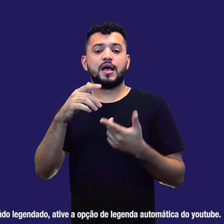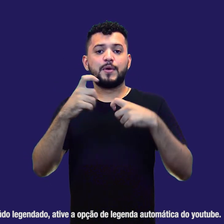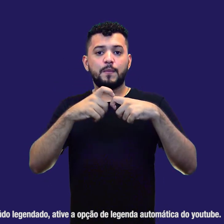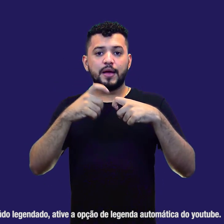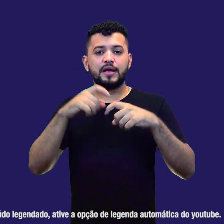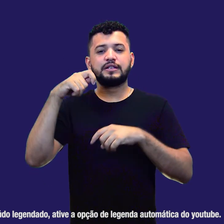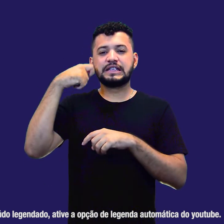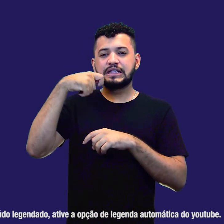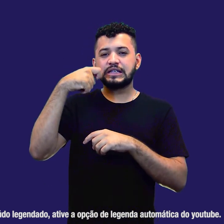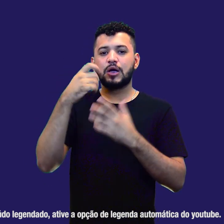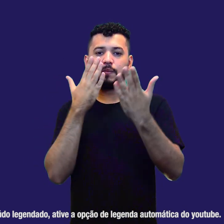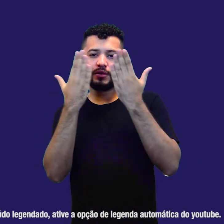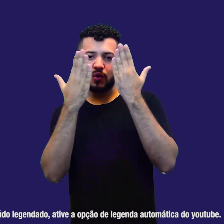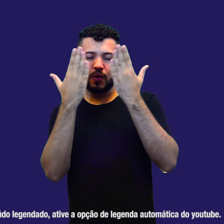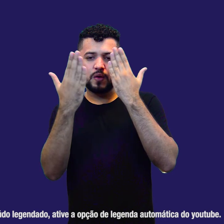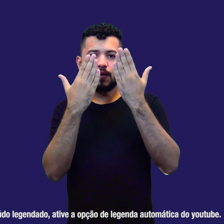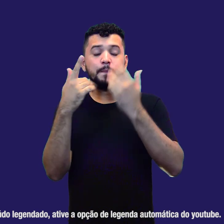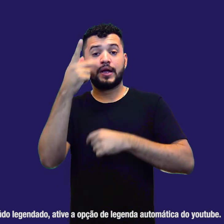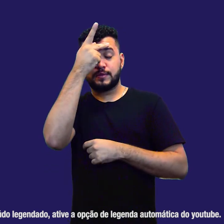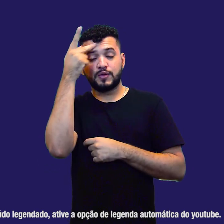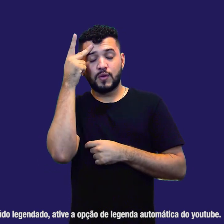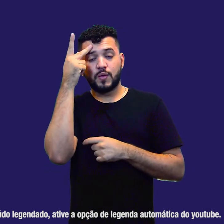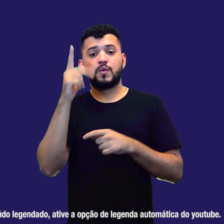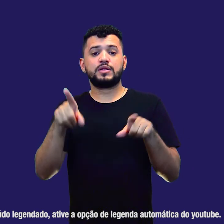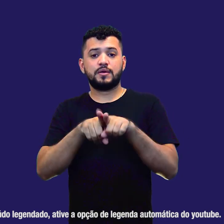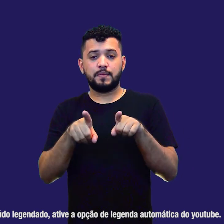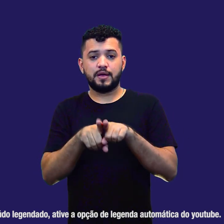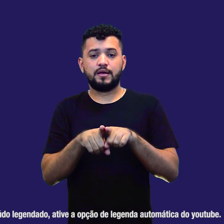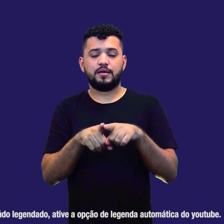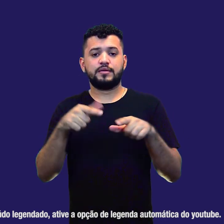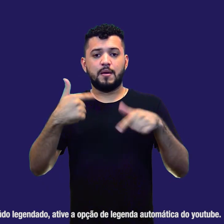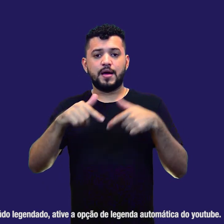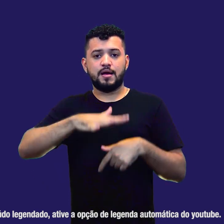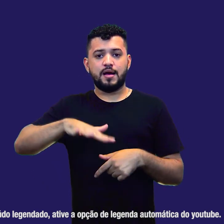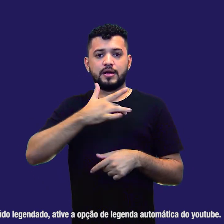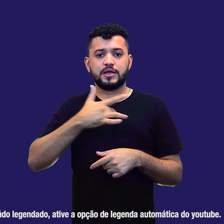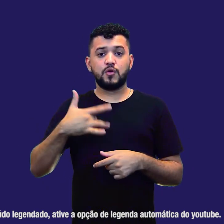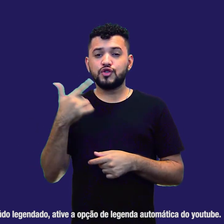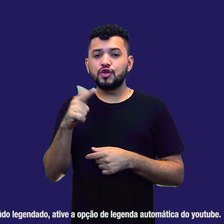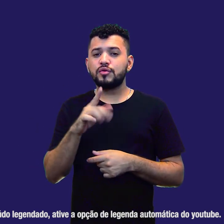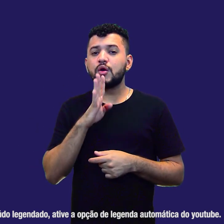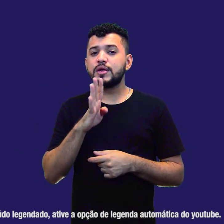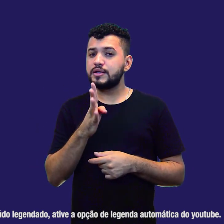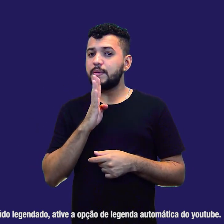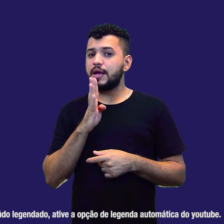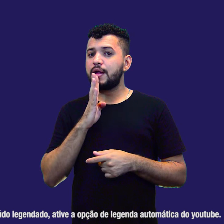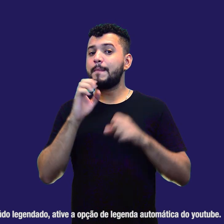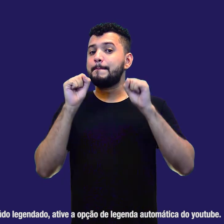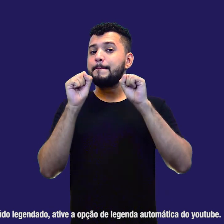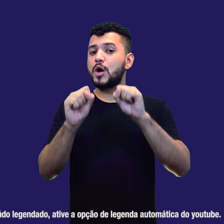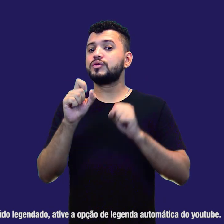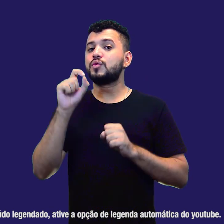para uma psicóloga, para que as pessoas, esses médicos que não tenham tanto conhecimento sobre uma doença, que eles